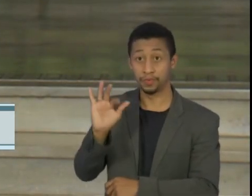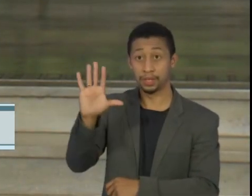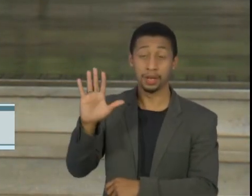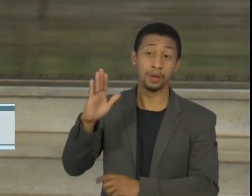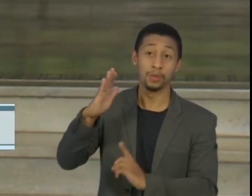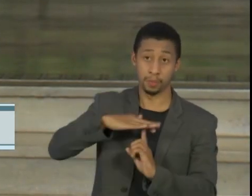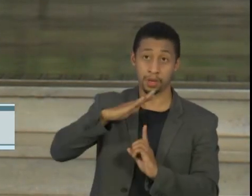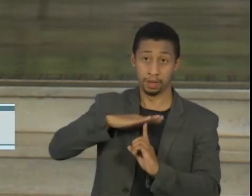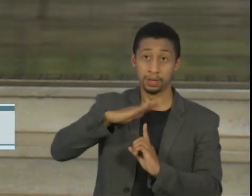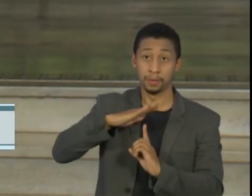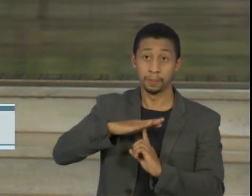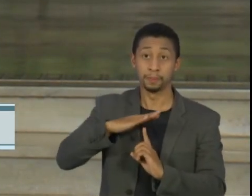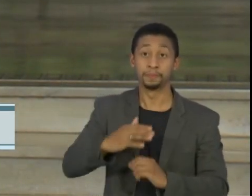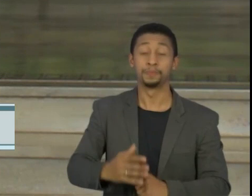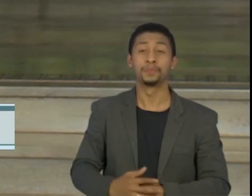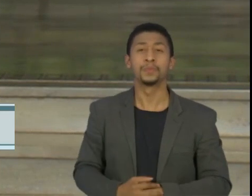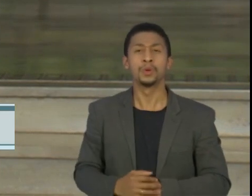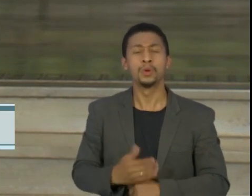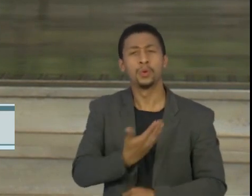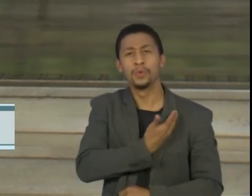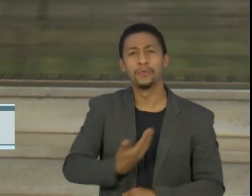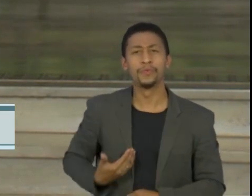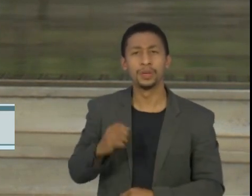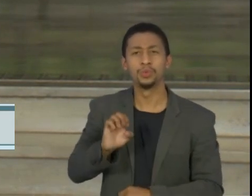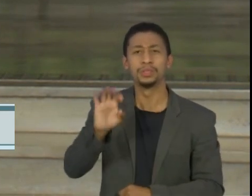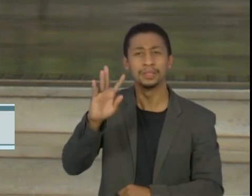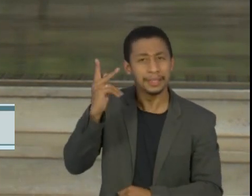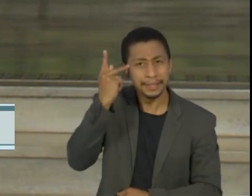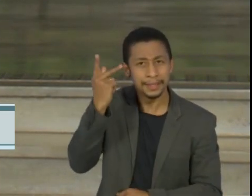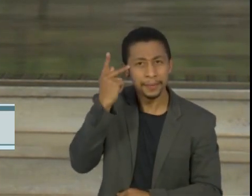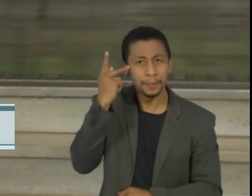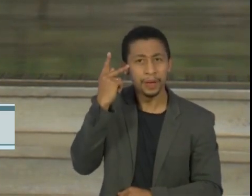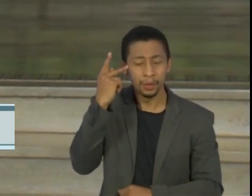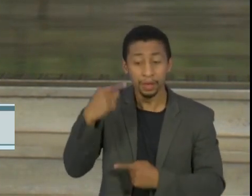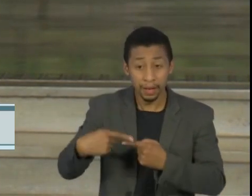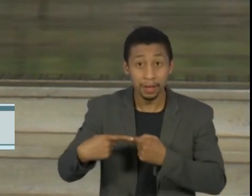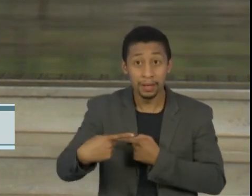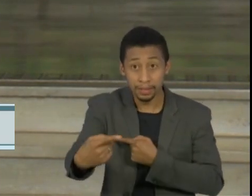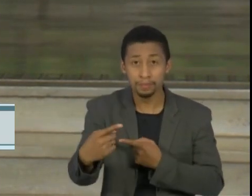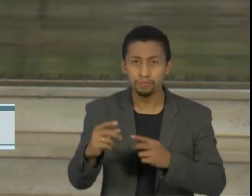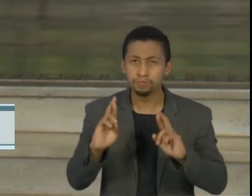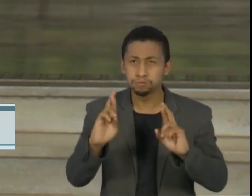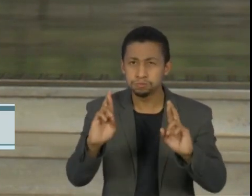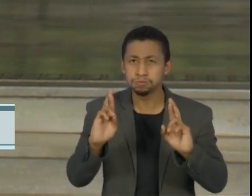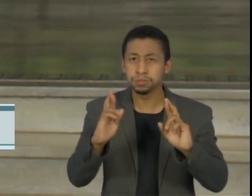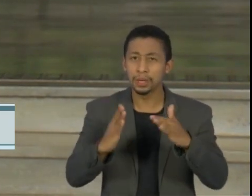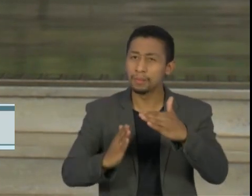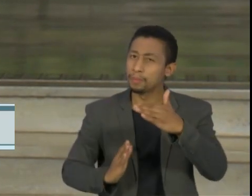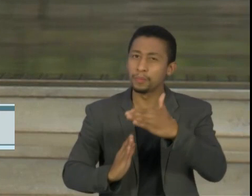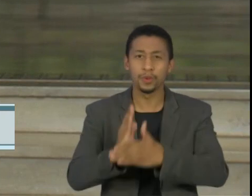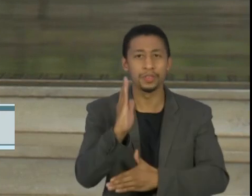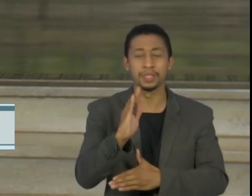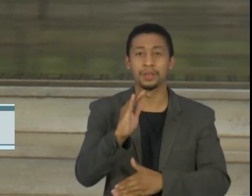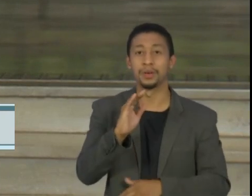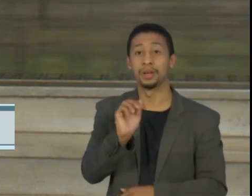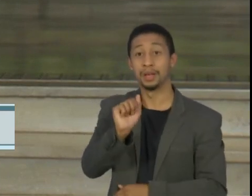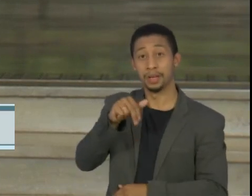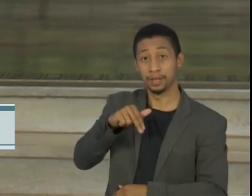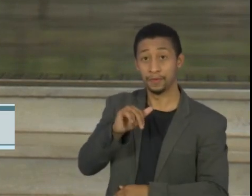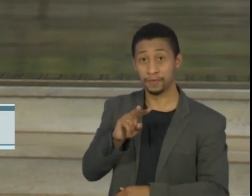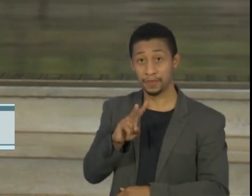Paraná. O governo do Estado de São Paulo espera para esta semana a aprovação da Anvisa, Agência Nacional